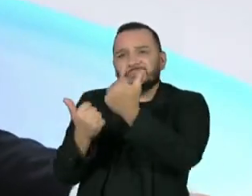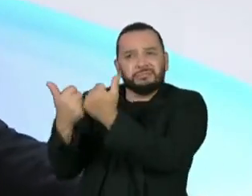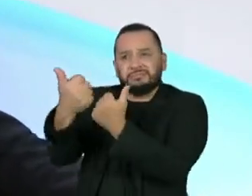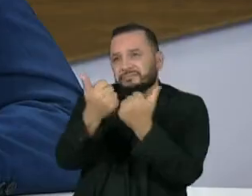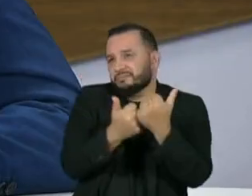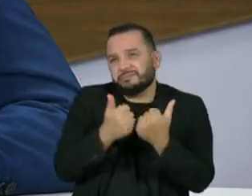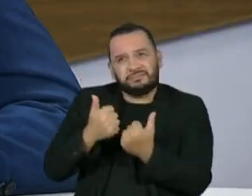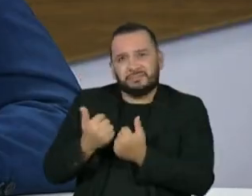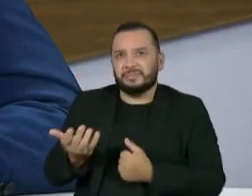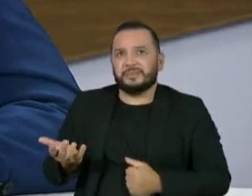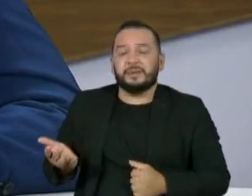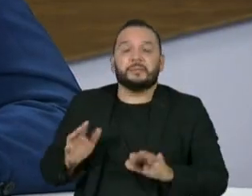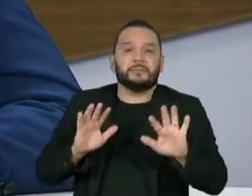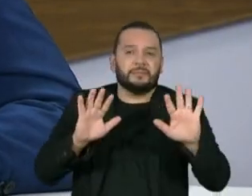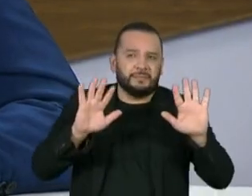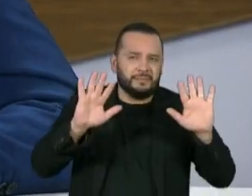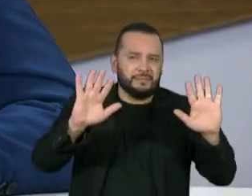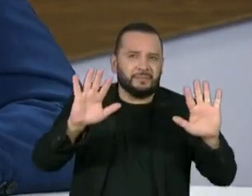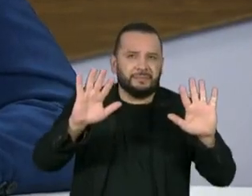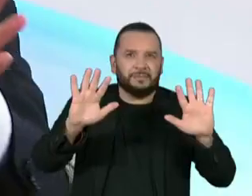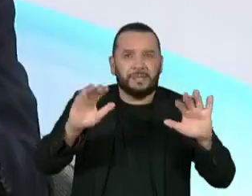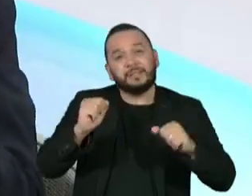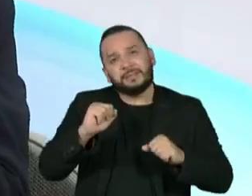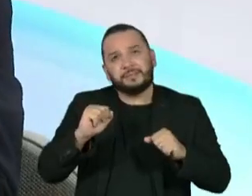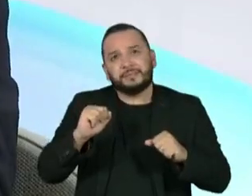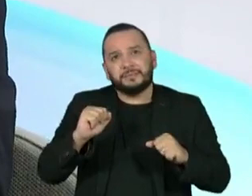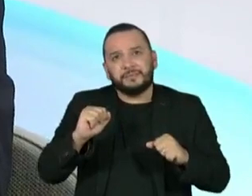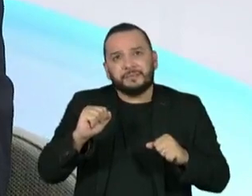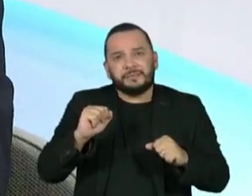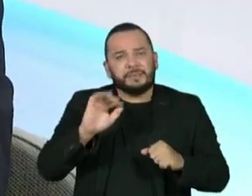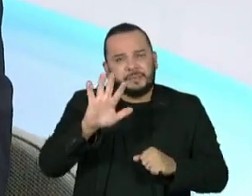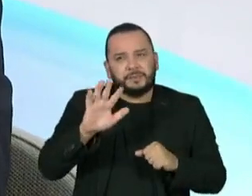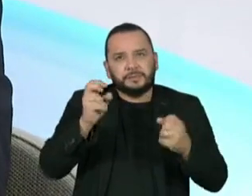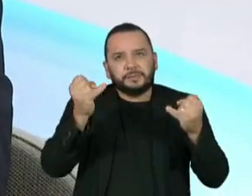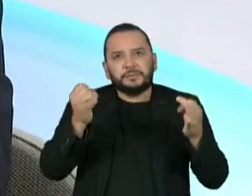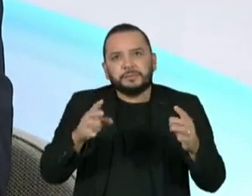Bel, é muita ingenuidade. Mas desculpa dizer isto.